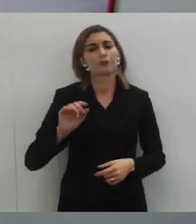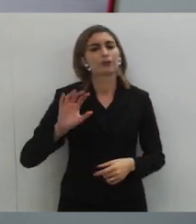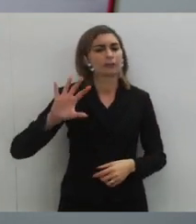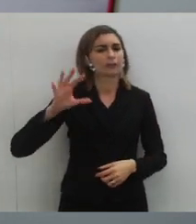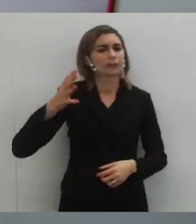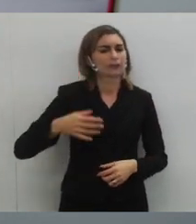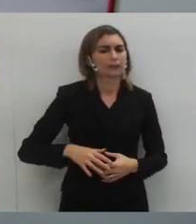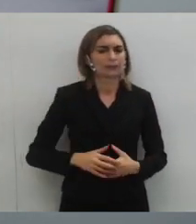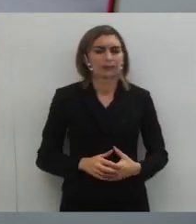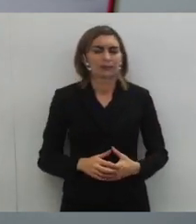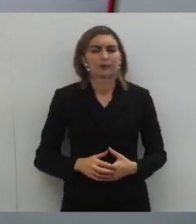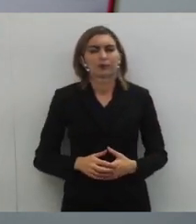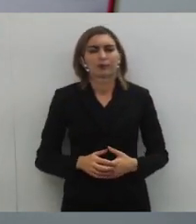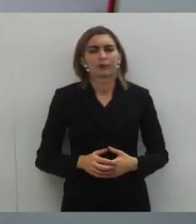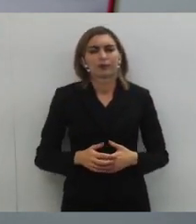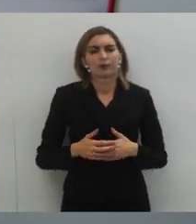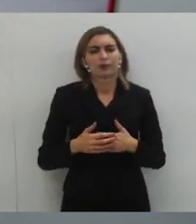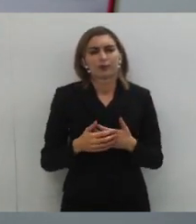acontece?